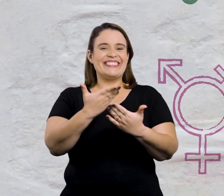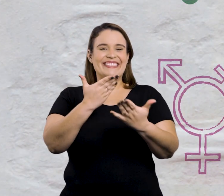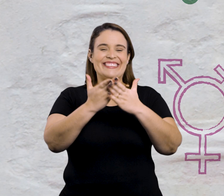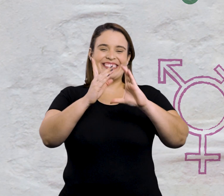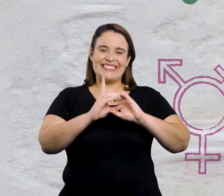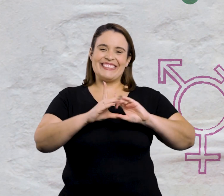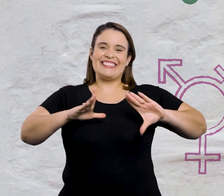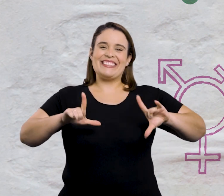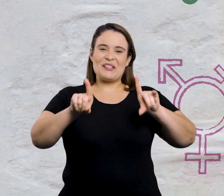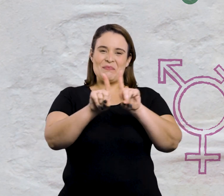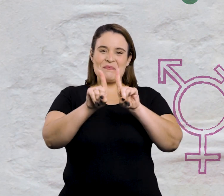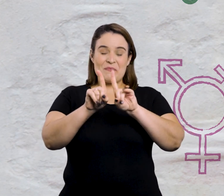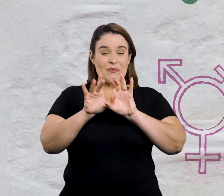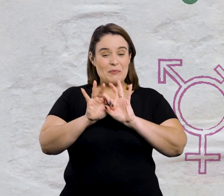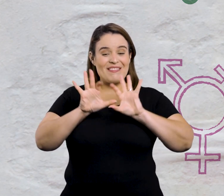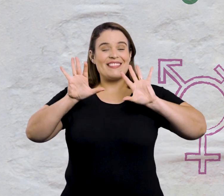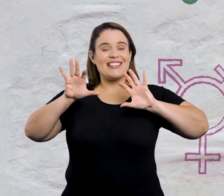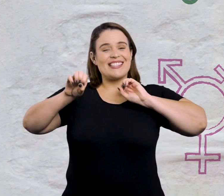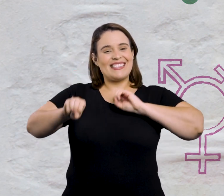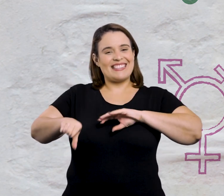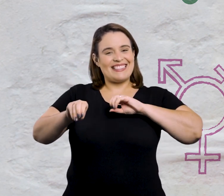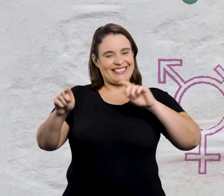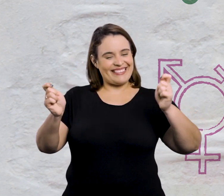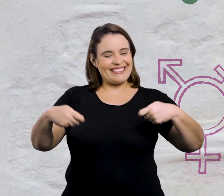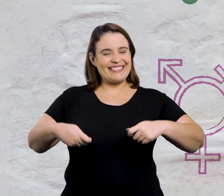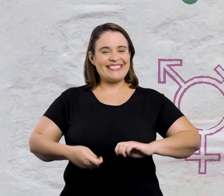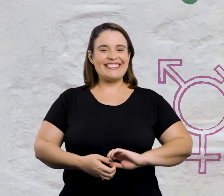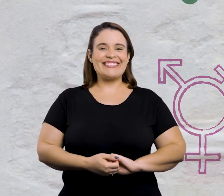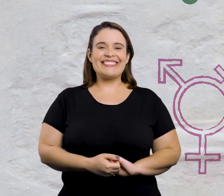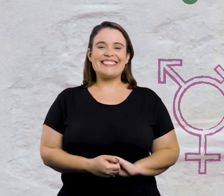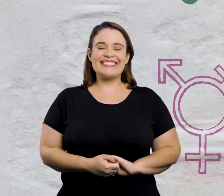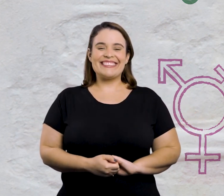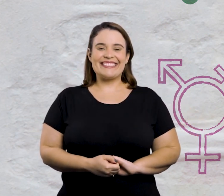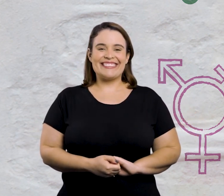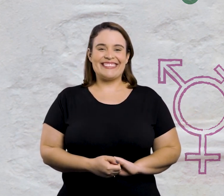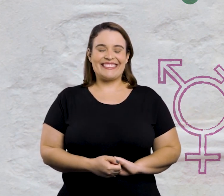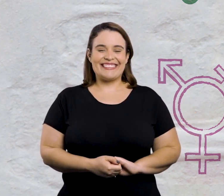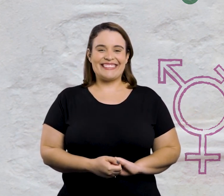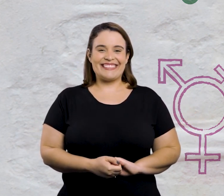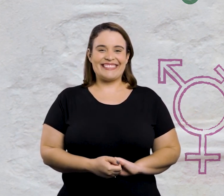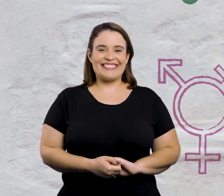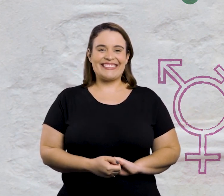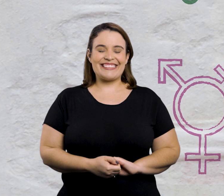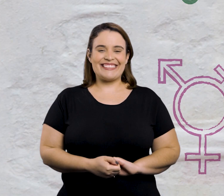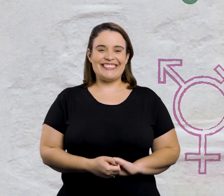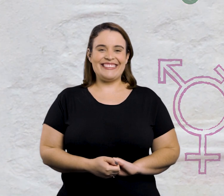Barbárie, por escolas democráticas e pela liberdade de ensinar.